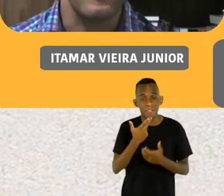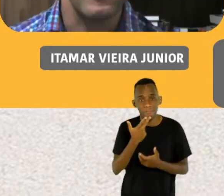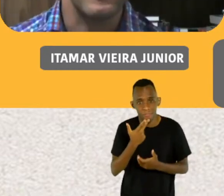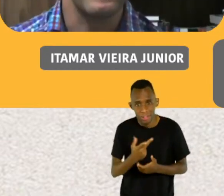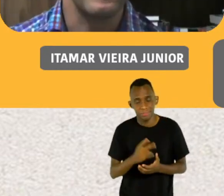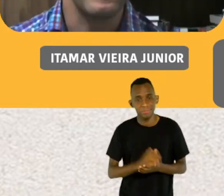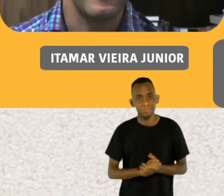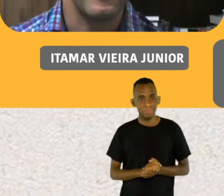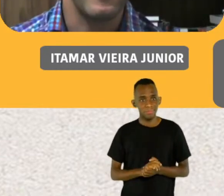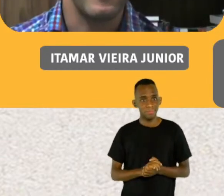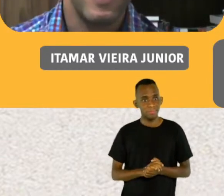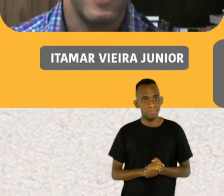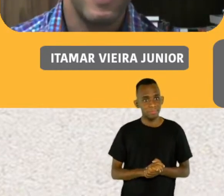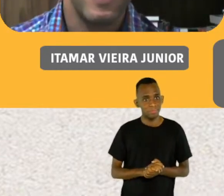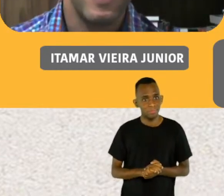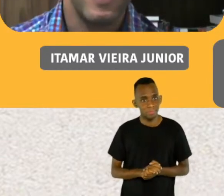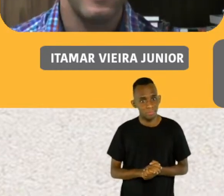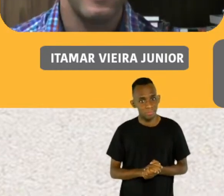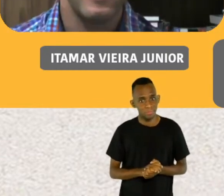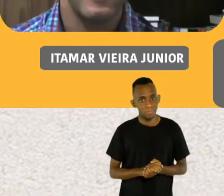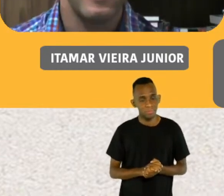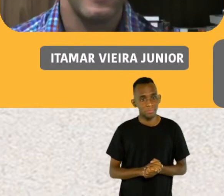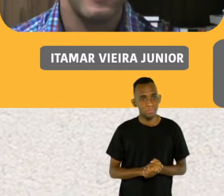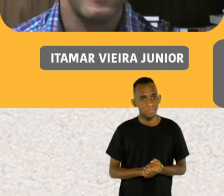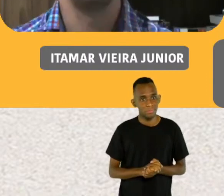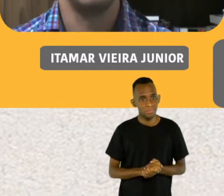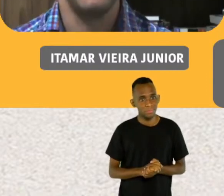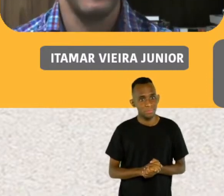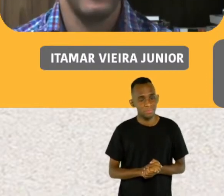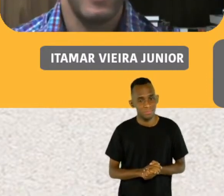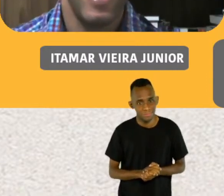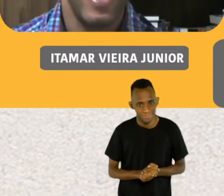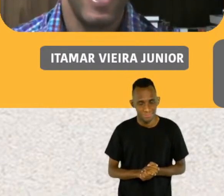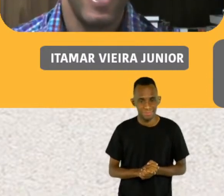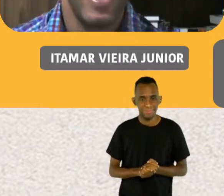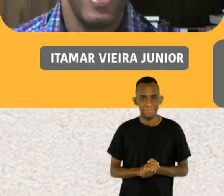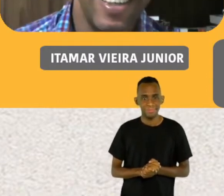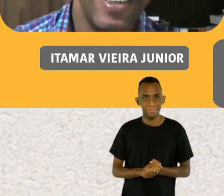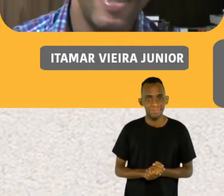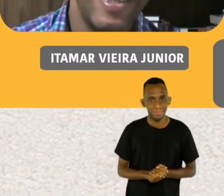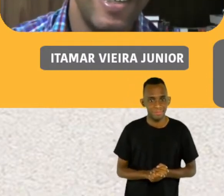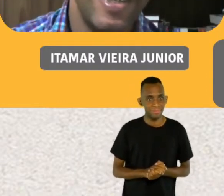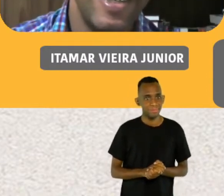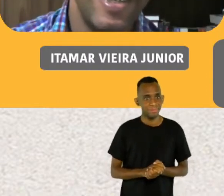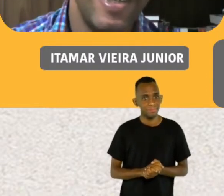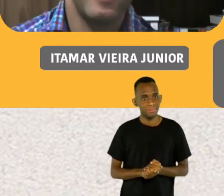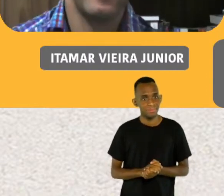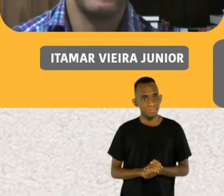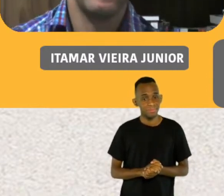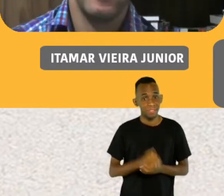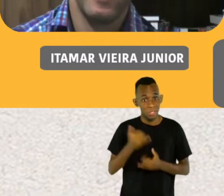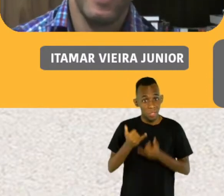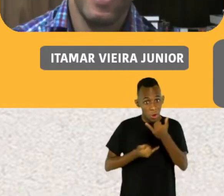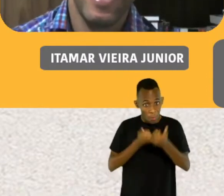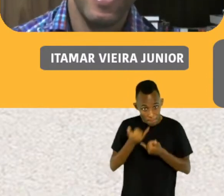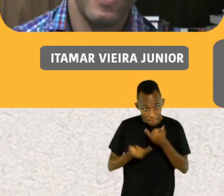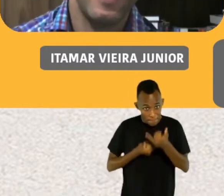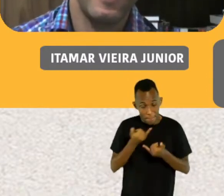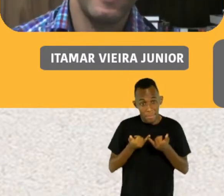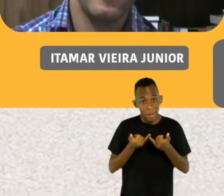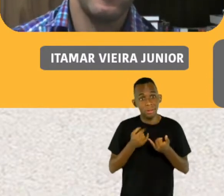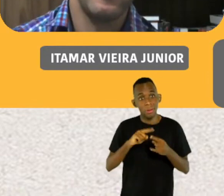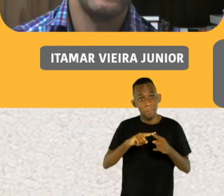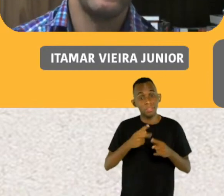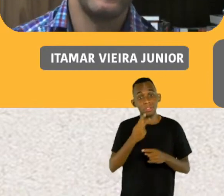Afonso. Será que nós vamos deixar o Afonso falar? Olha, gente, eu brinco, mas eu falo com seriedade